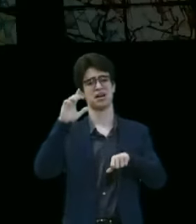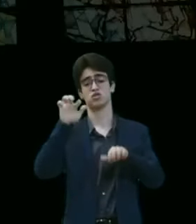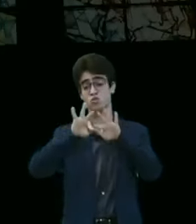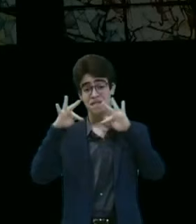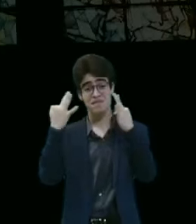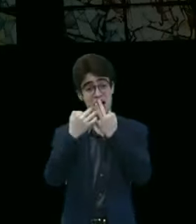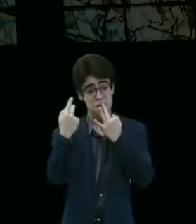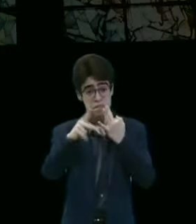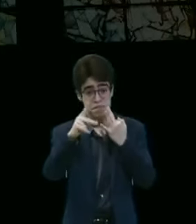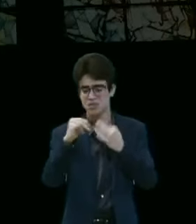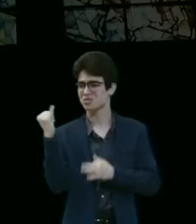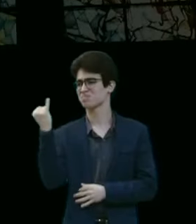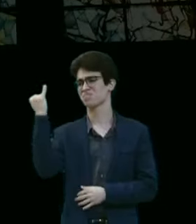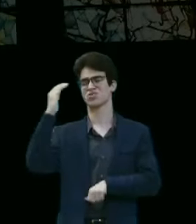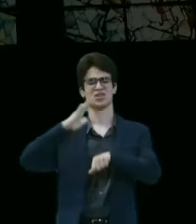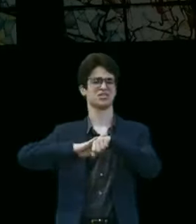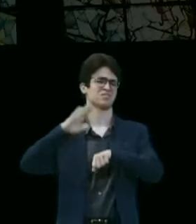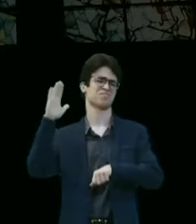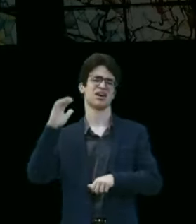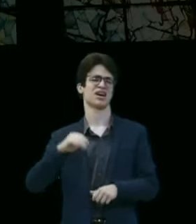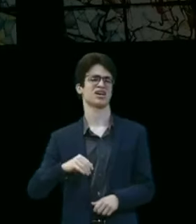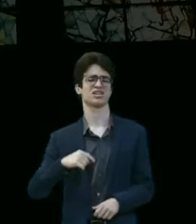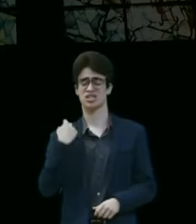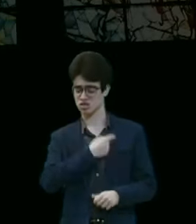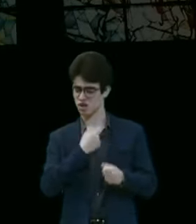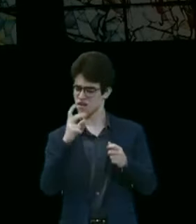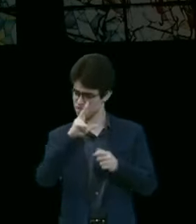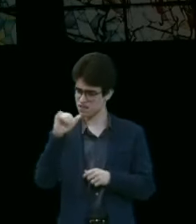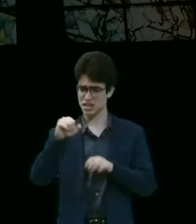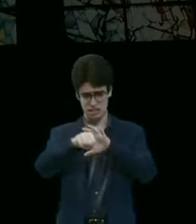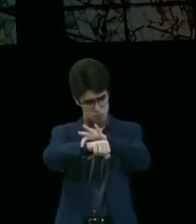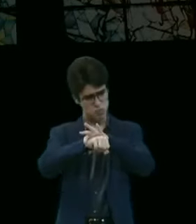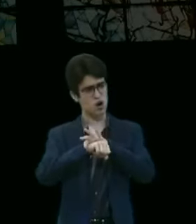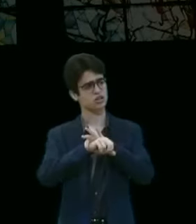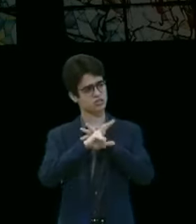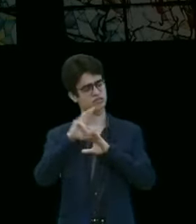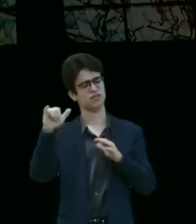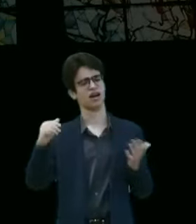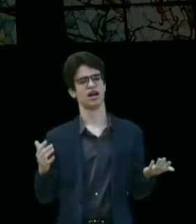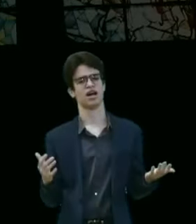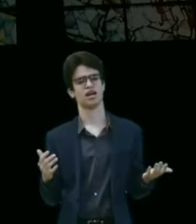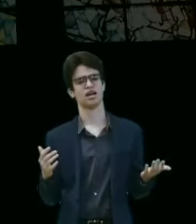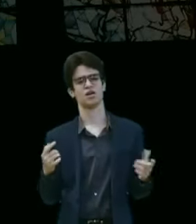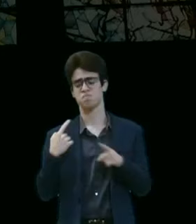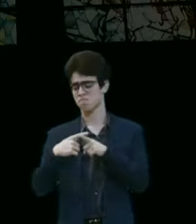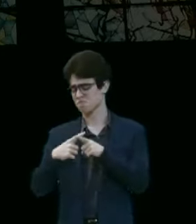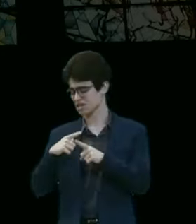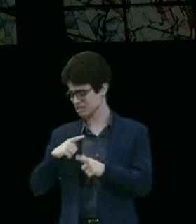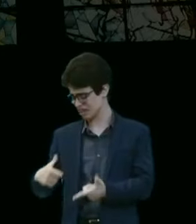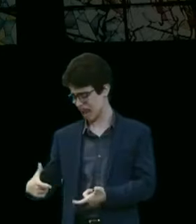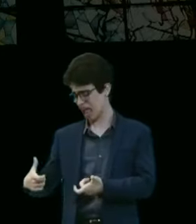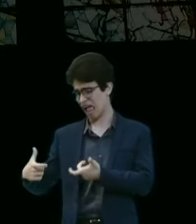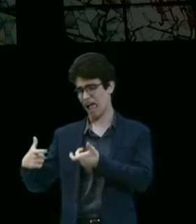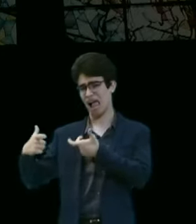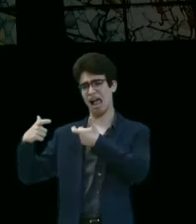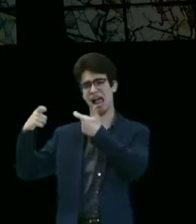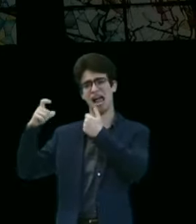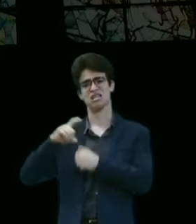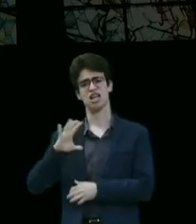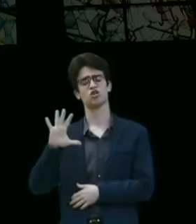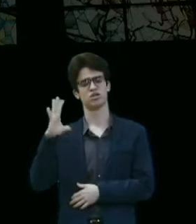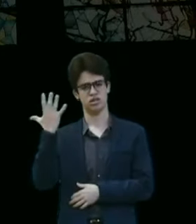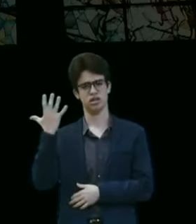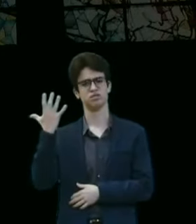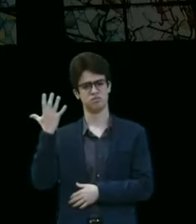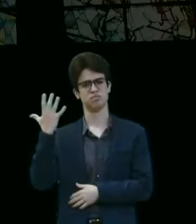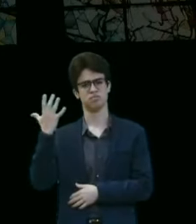mais importante. Nós vamos proteger a nova geração. Existe uma guerra invisível acontecendo. E eu e